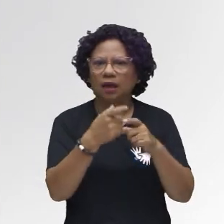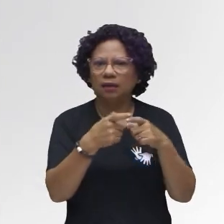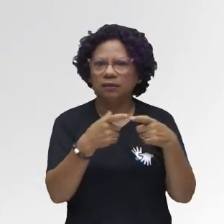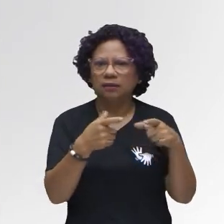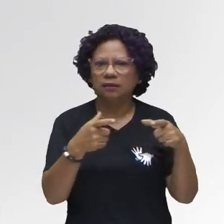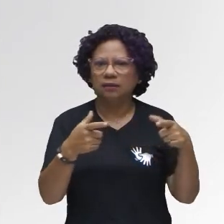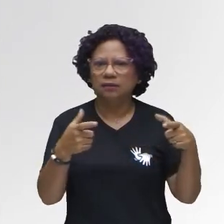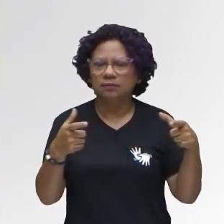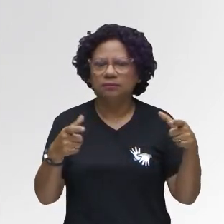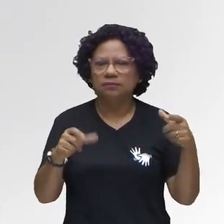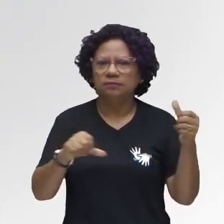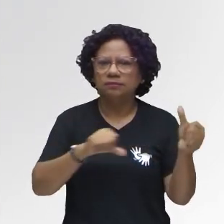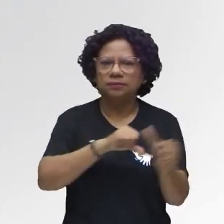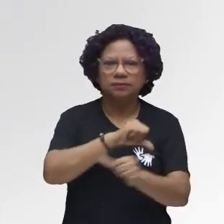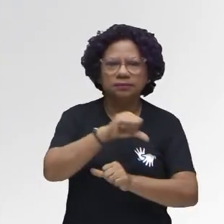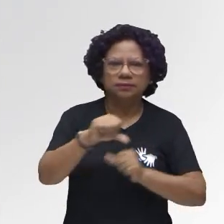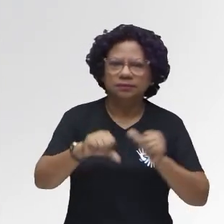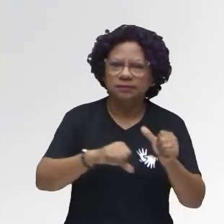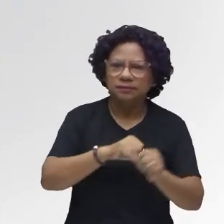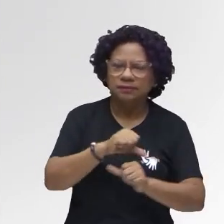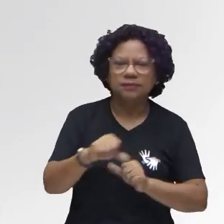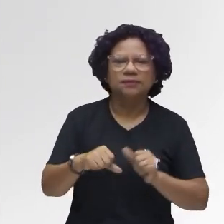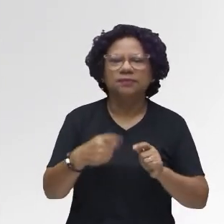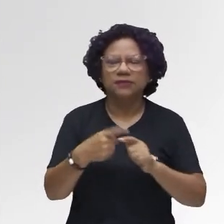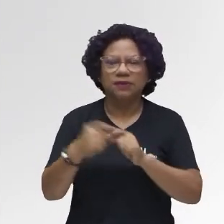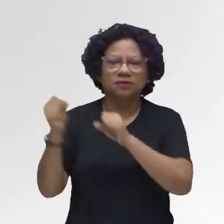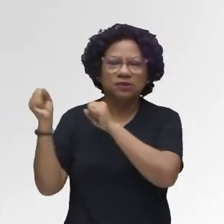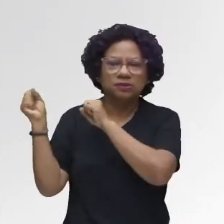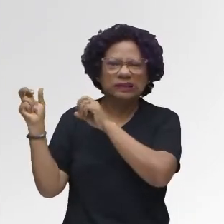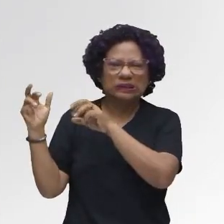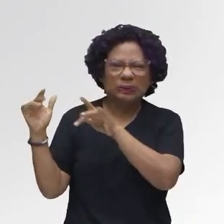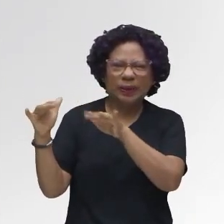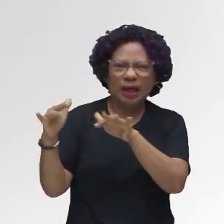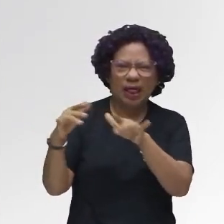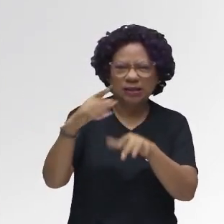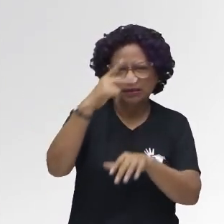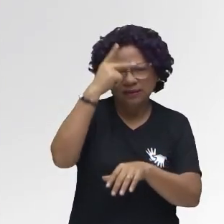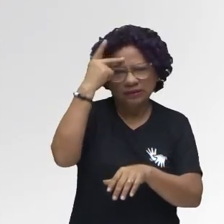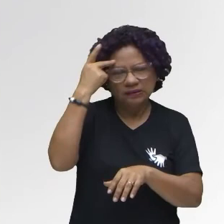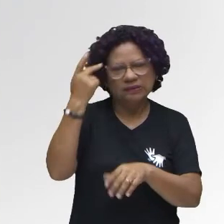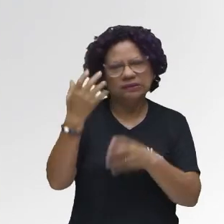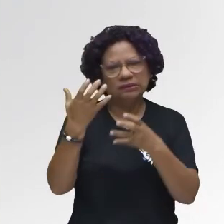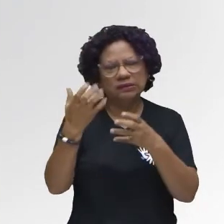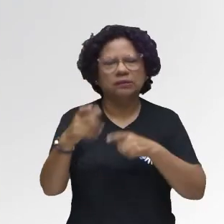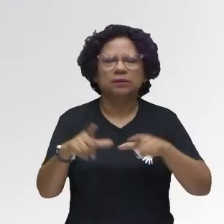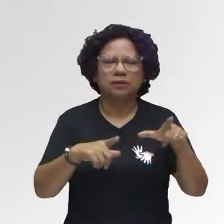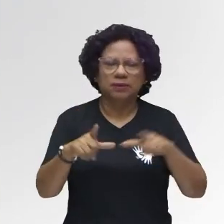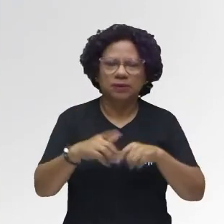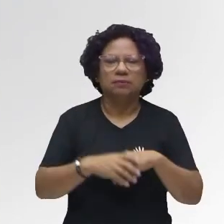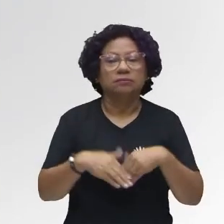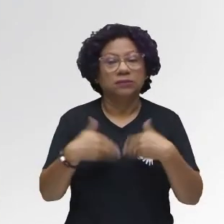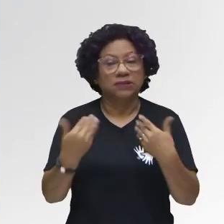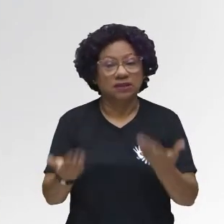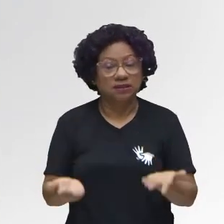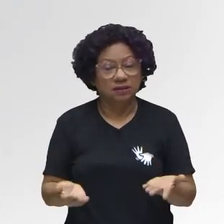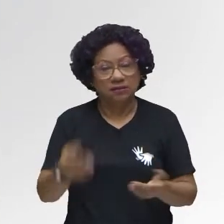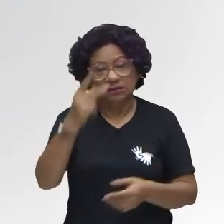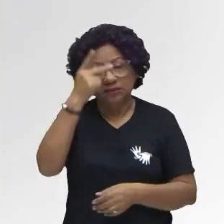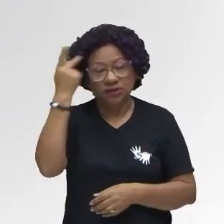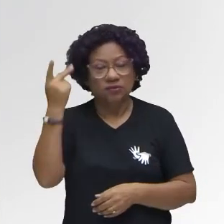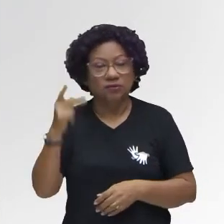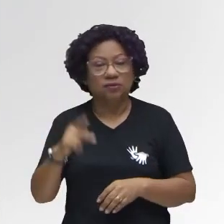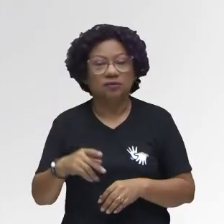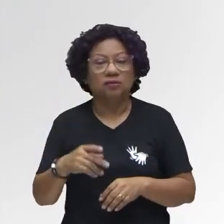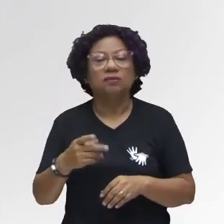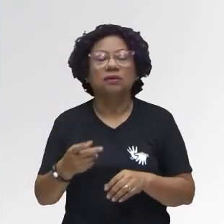cada vez mais inchados de pessoas. E é claro que a gente vai verificar que essa quantidade de pessoas ao chegar nas